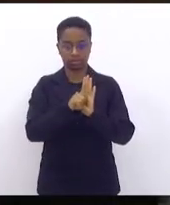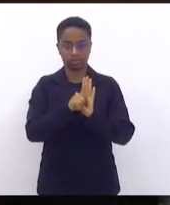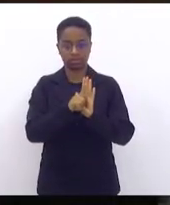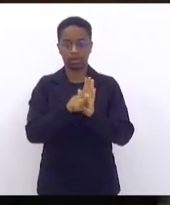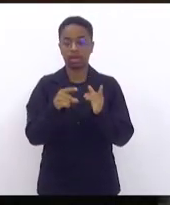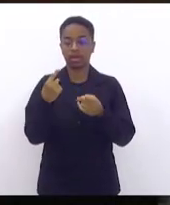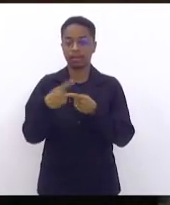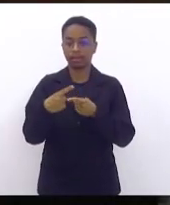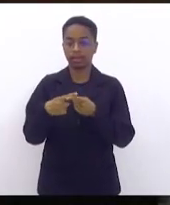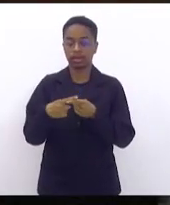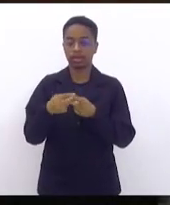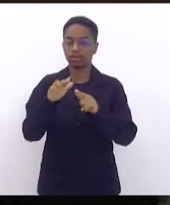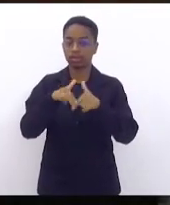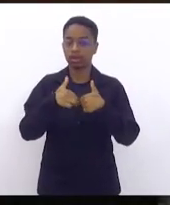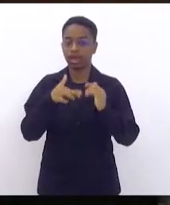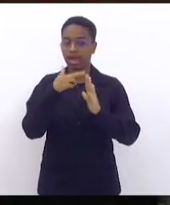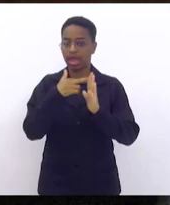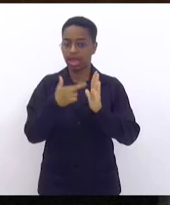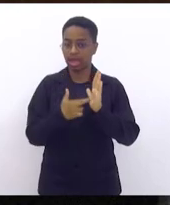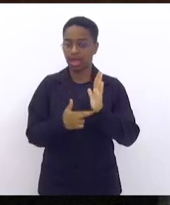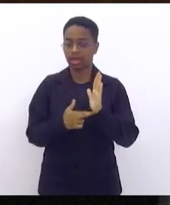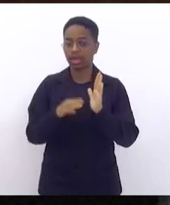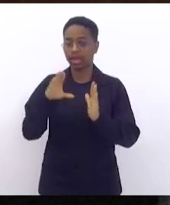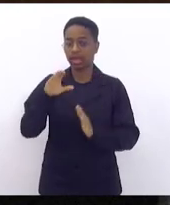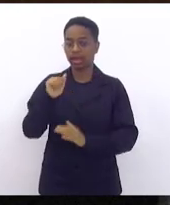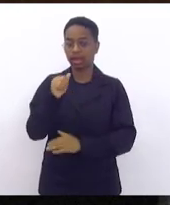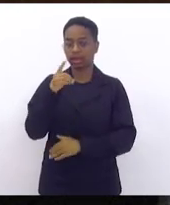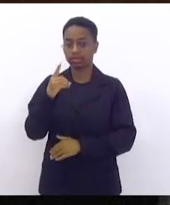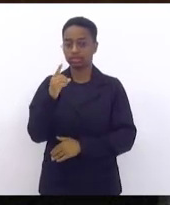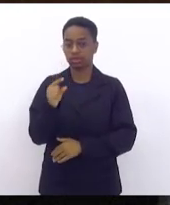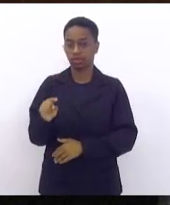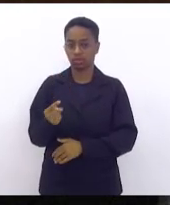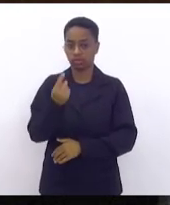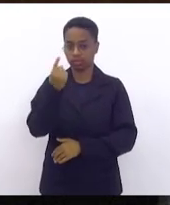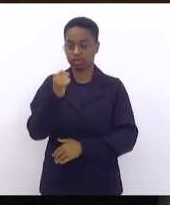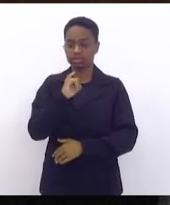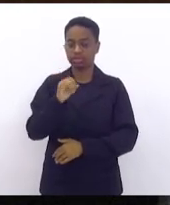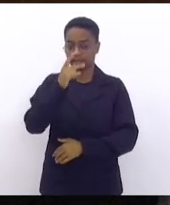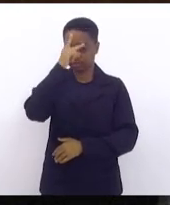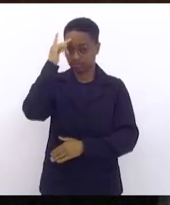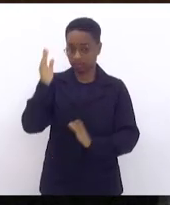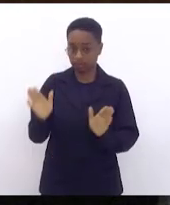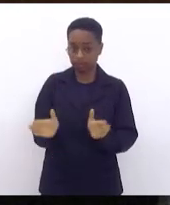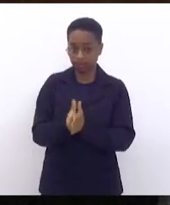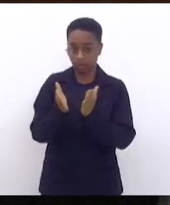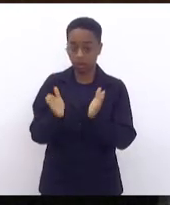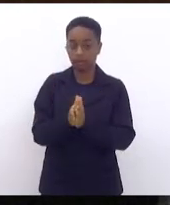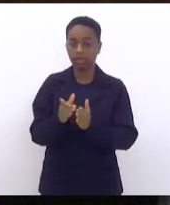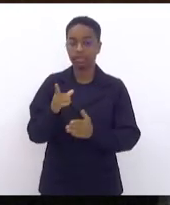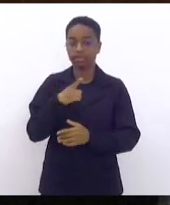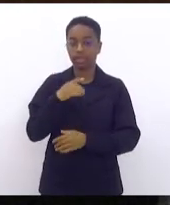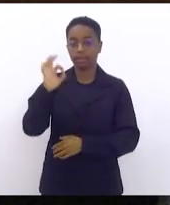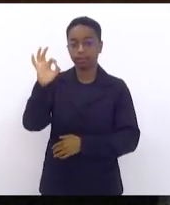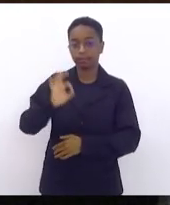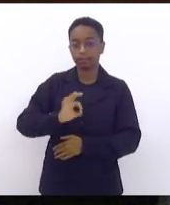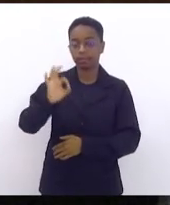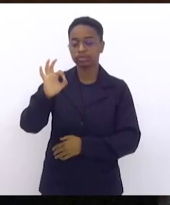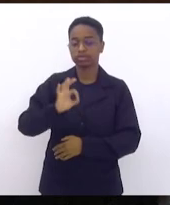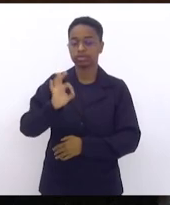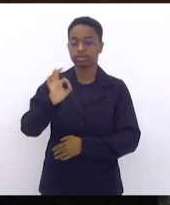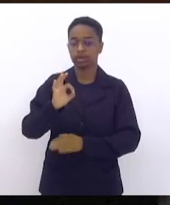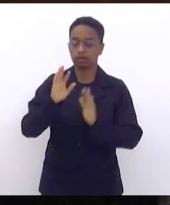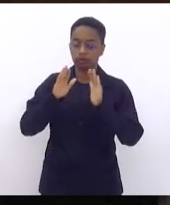que, através da regra do Cade Único, que são das pessoas mais empobrecidas, ter pelo menos um percentual